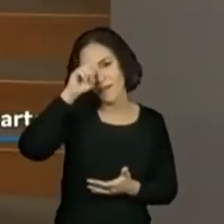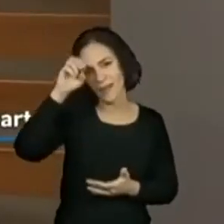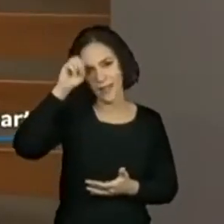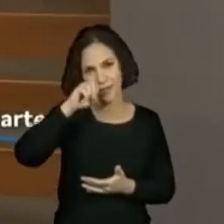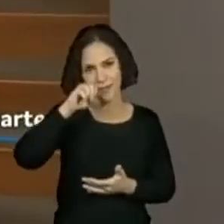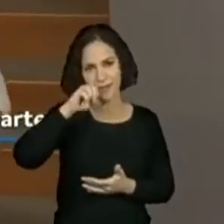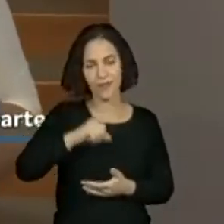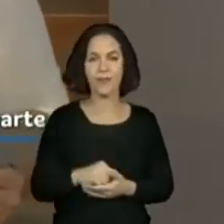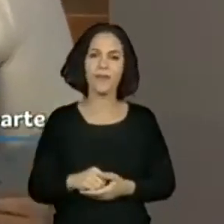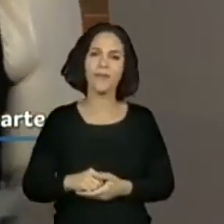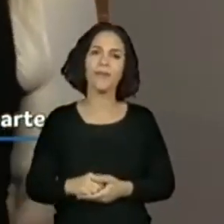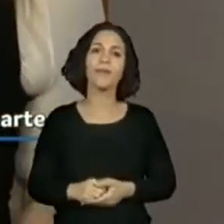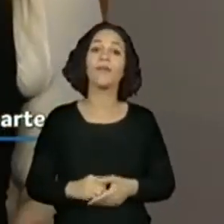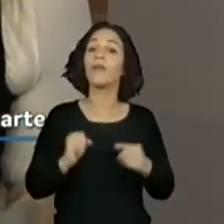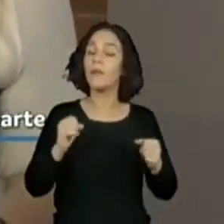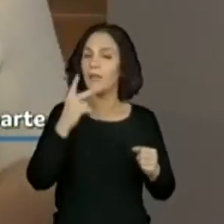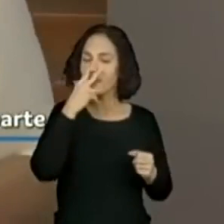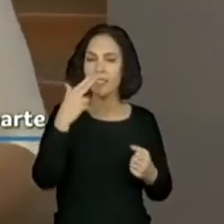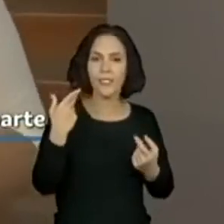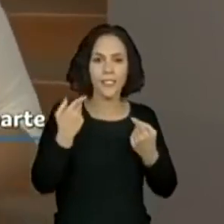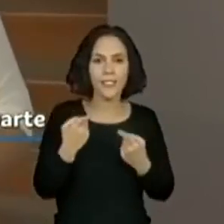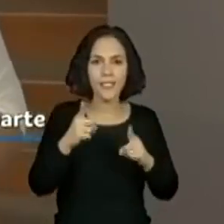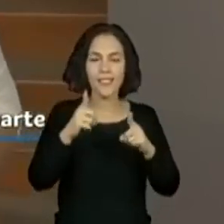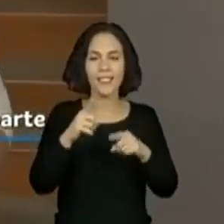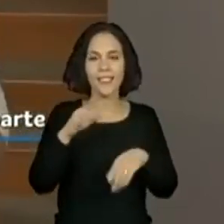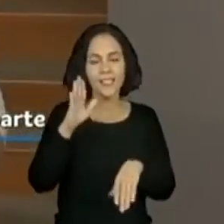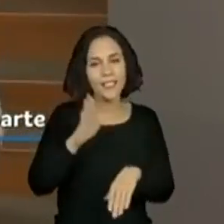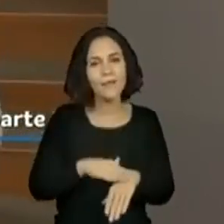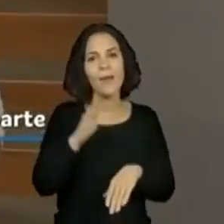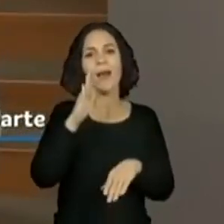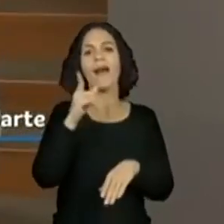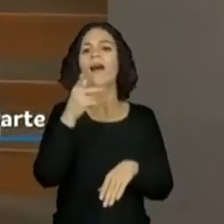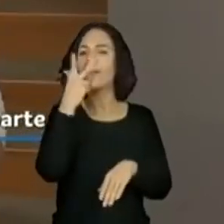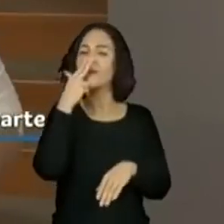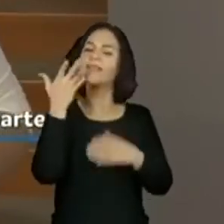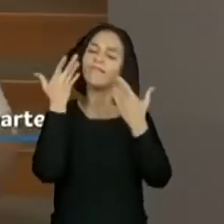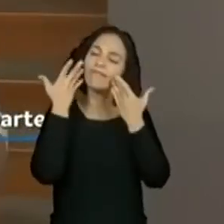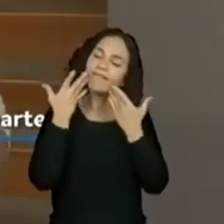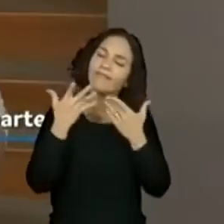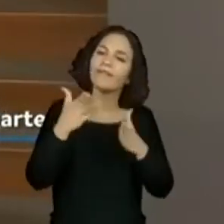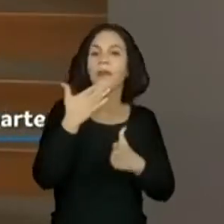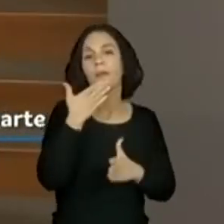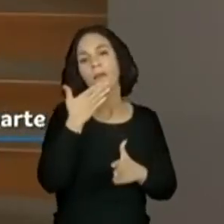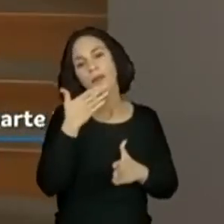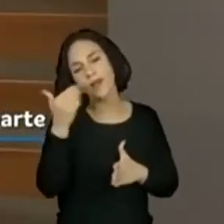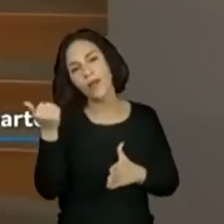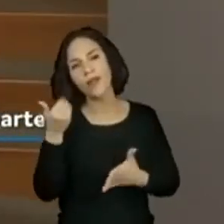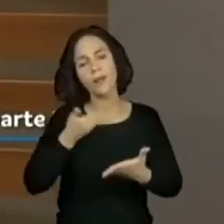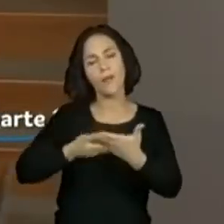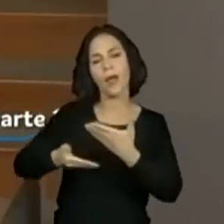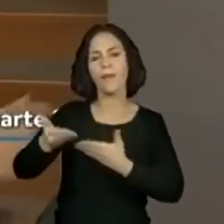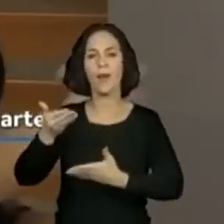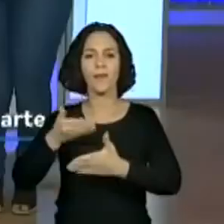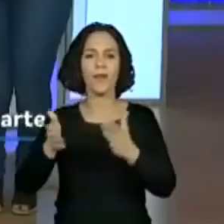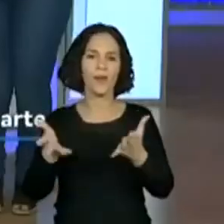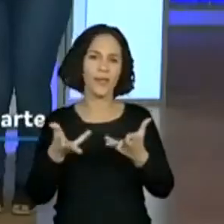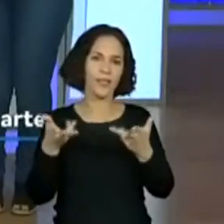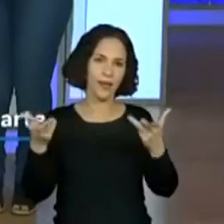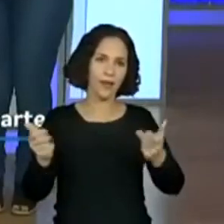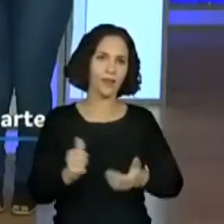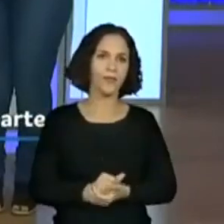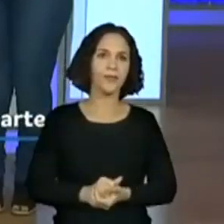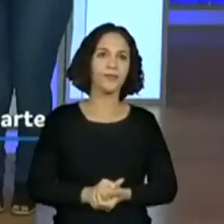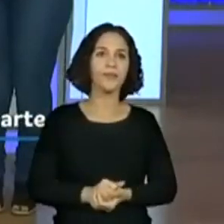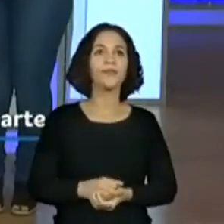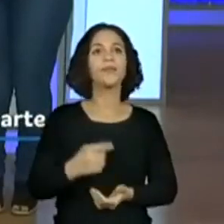Bom. A gente pode desafiar mais vocês, a atividade flui mais gostoso e a interação acontece com qualidade.